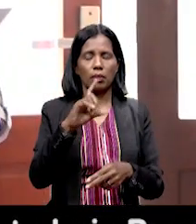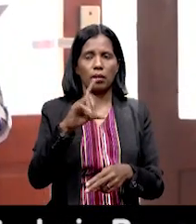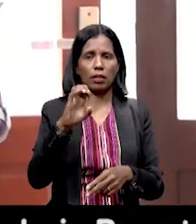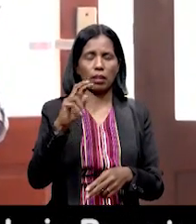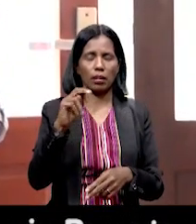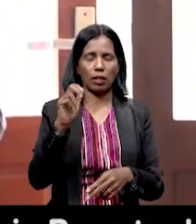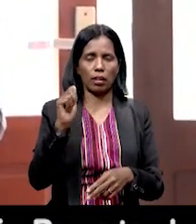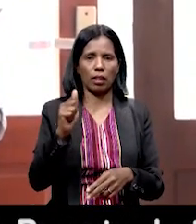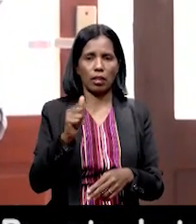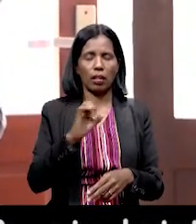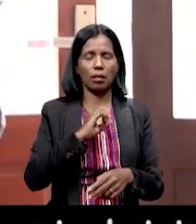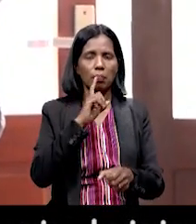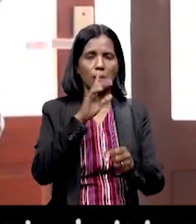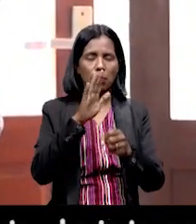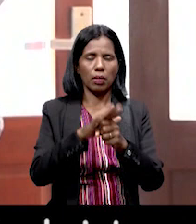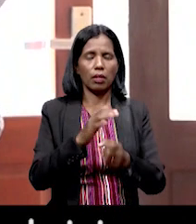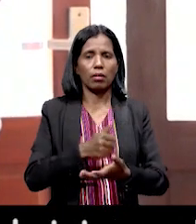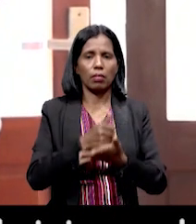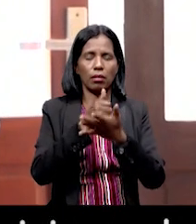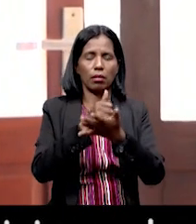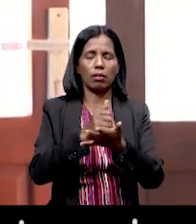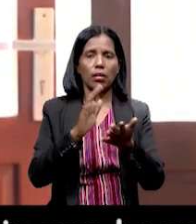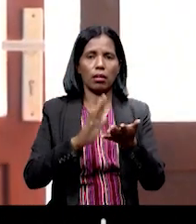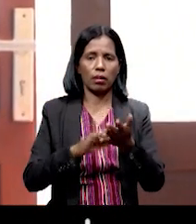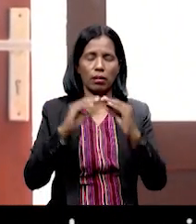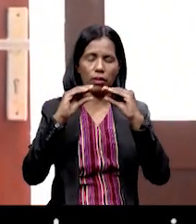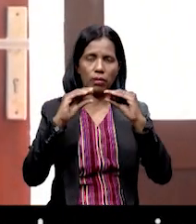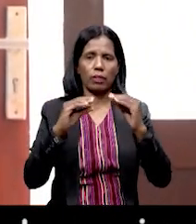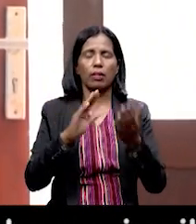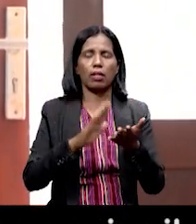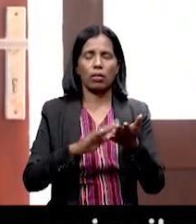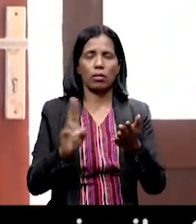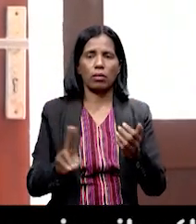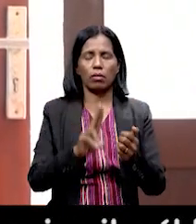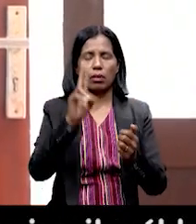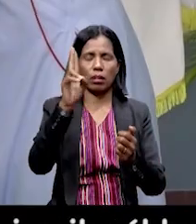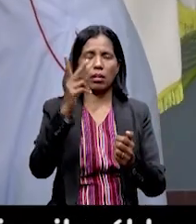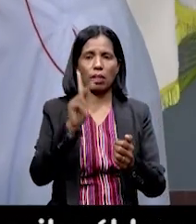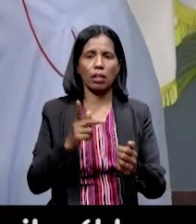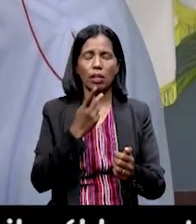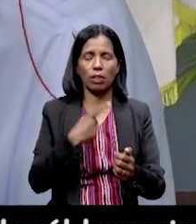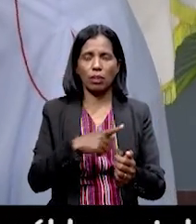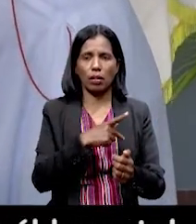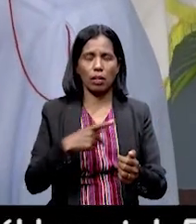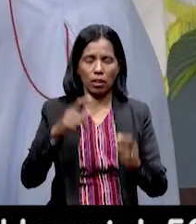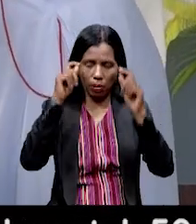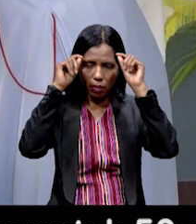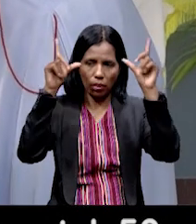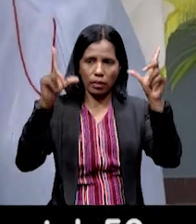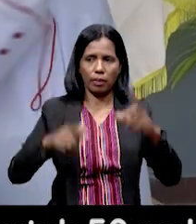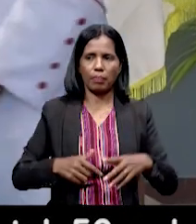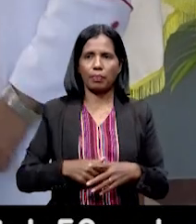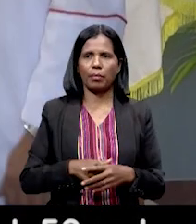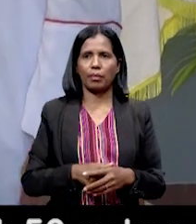com as atribuições relativas às funções do Conselho Universitário da Universidade Católica de Timorense.